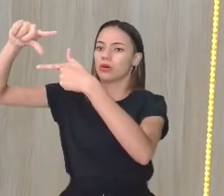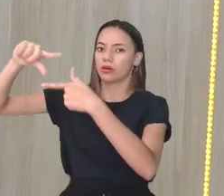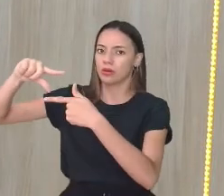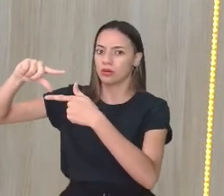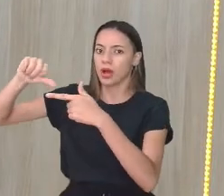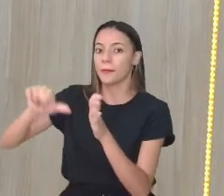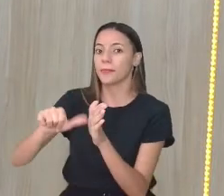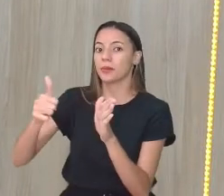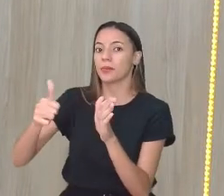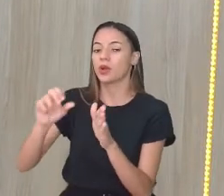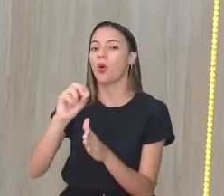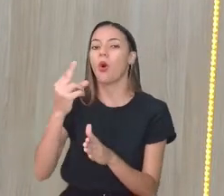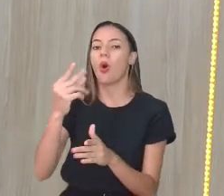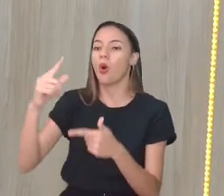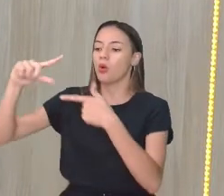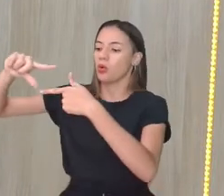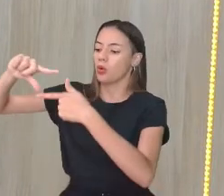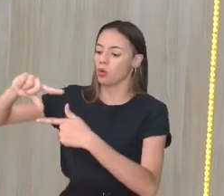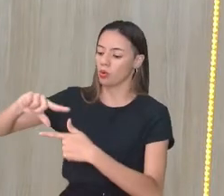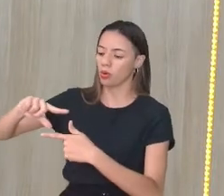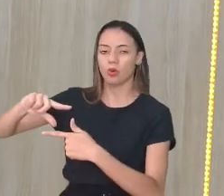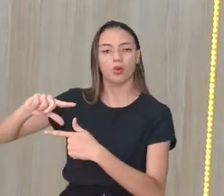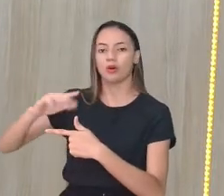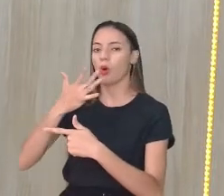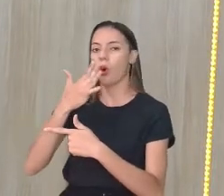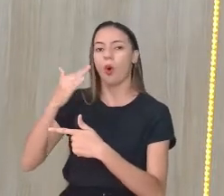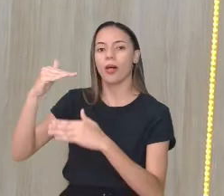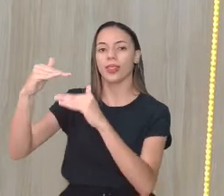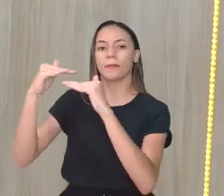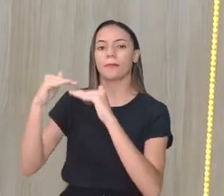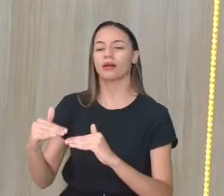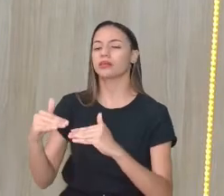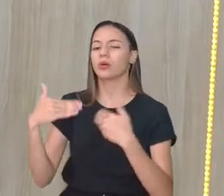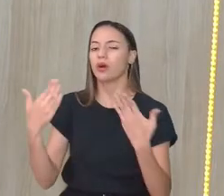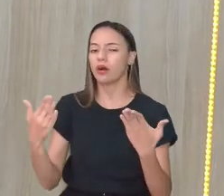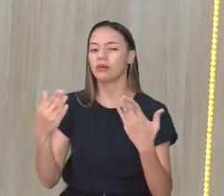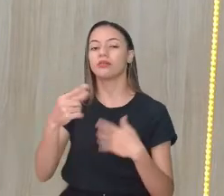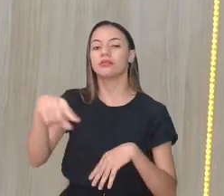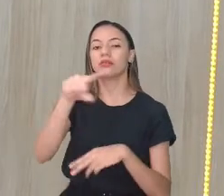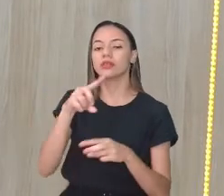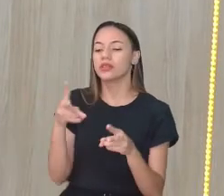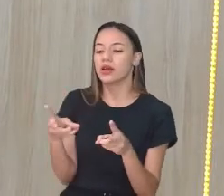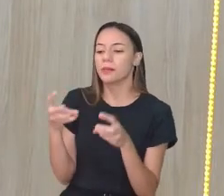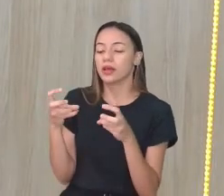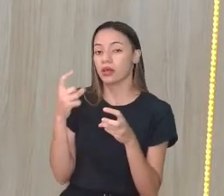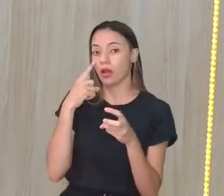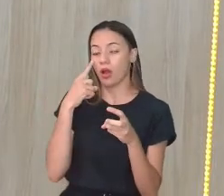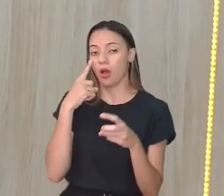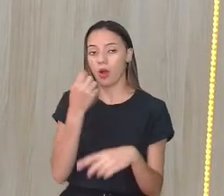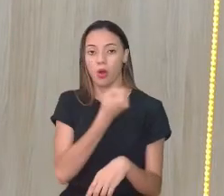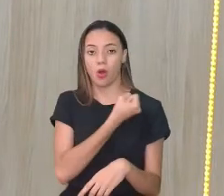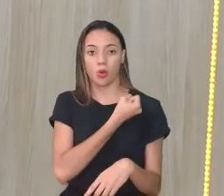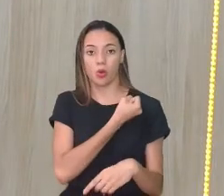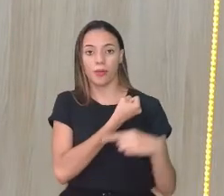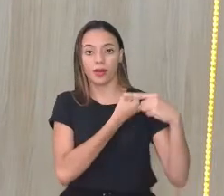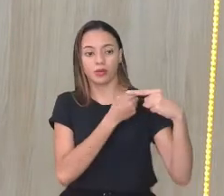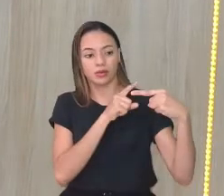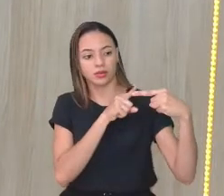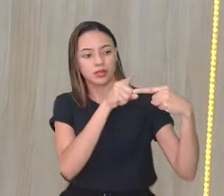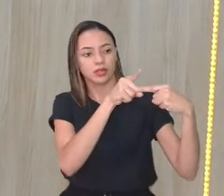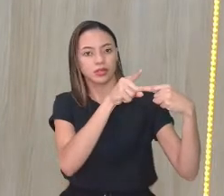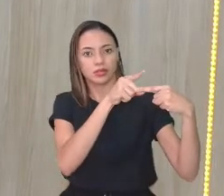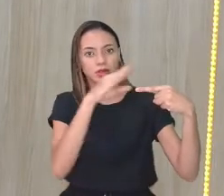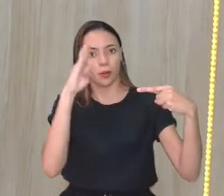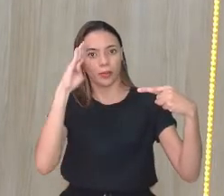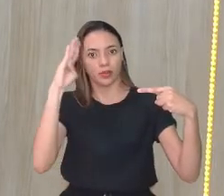dessas cores, desses 2 de baixo aqui, tá certo? Justamente para você perceber que o número de cima é o que está sendo destacado.